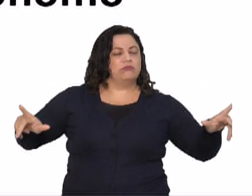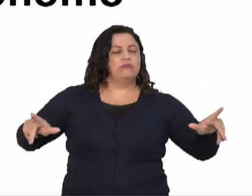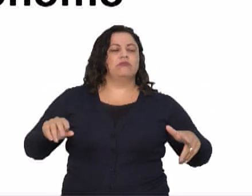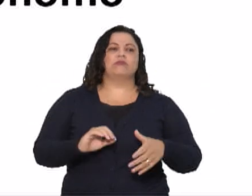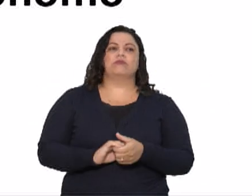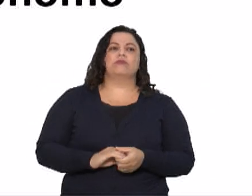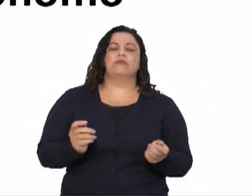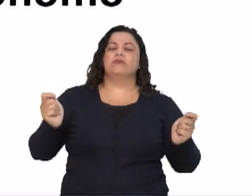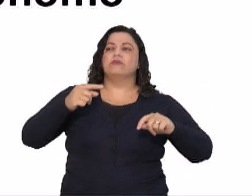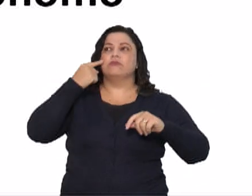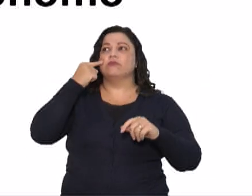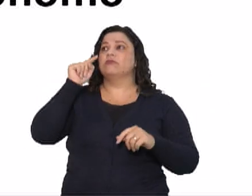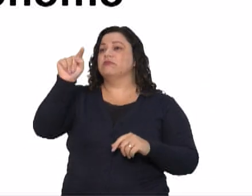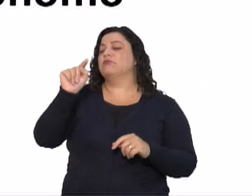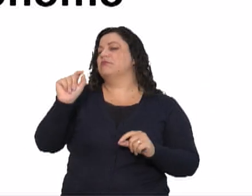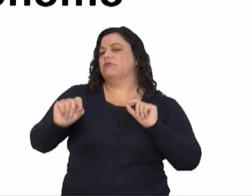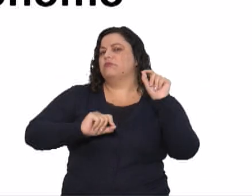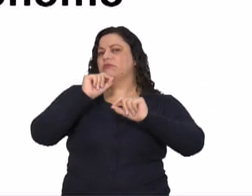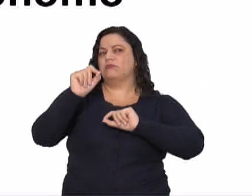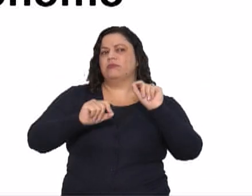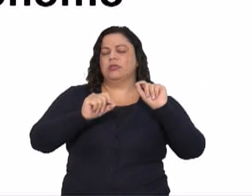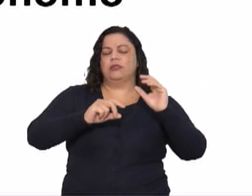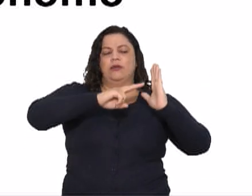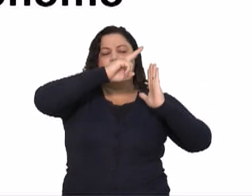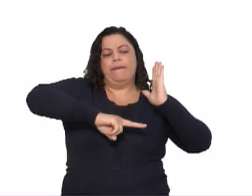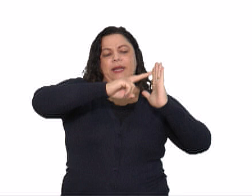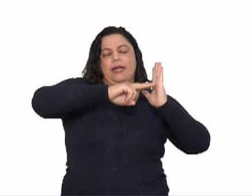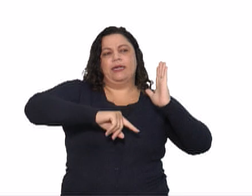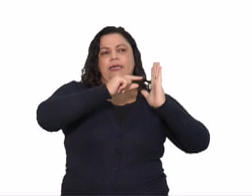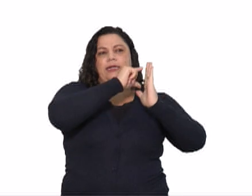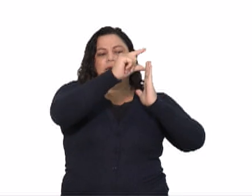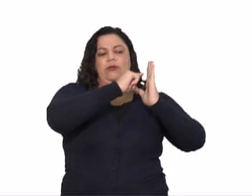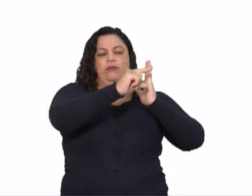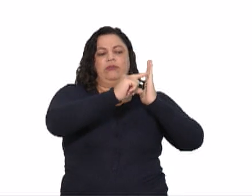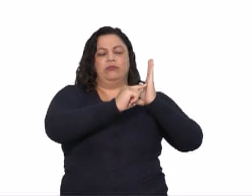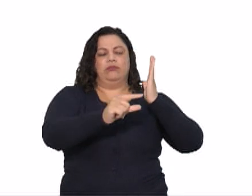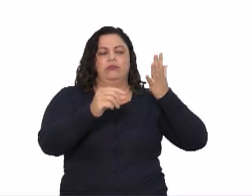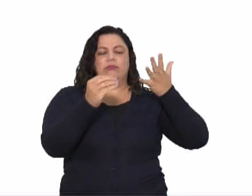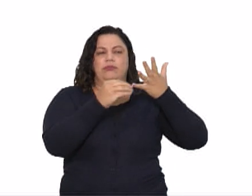gente vai ver um pouquinho na partitura como é que funciona o ritmo.